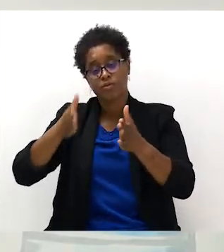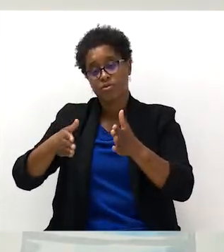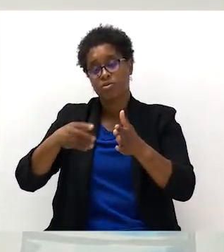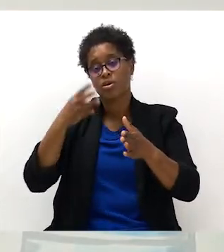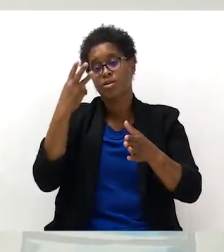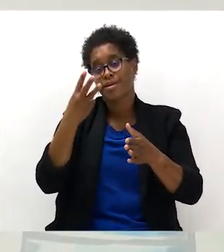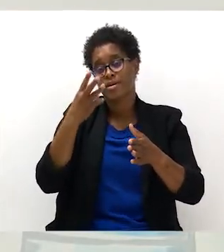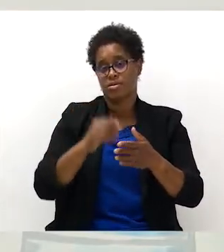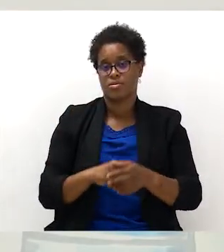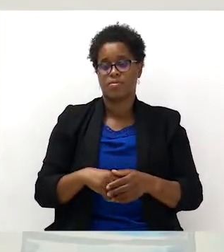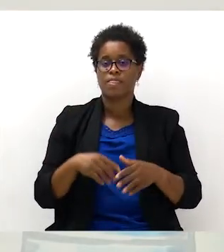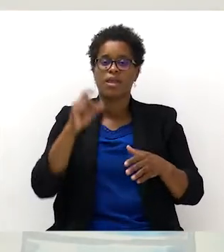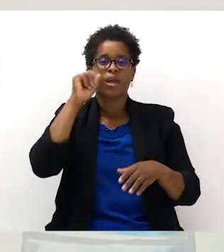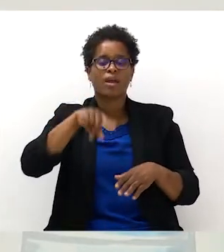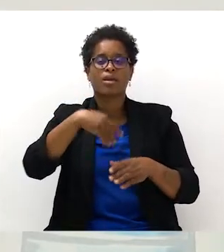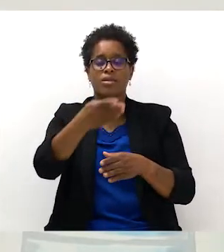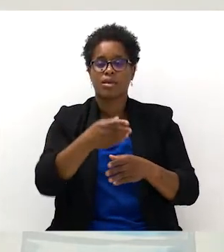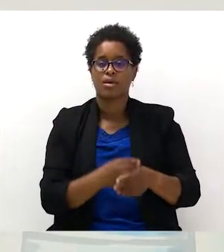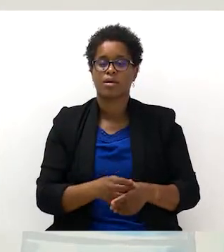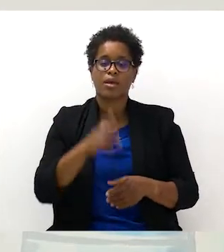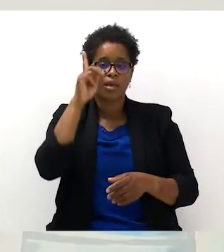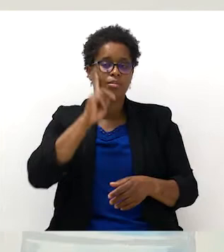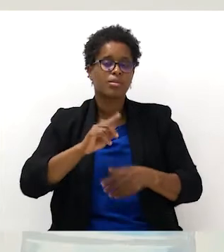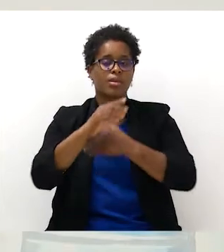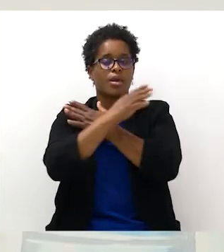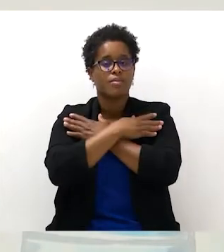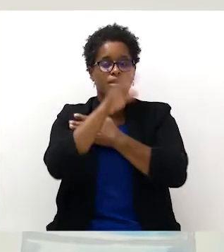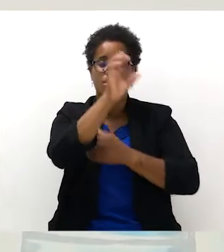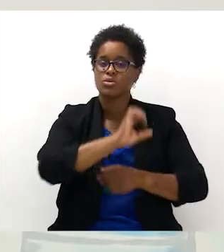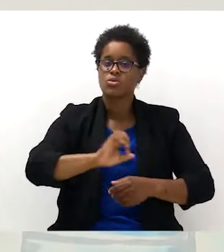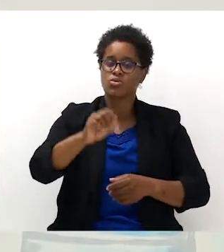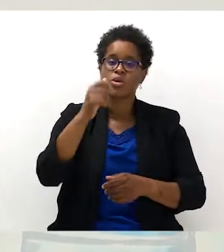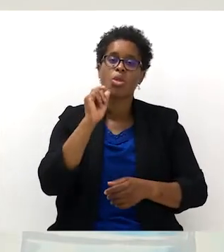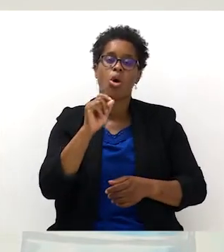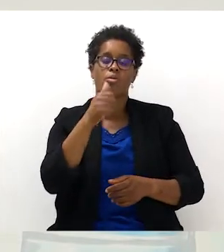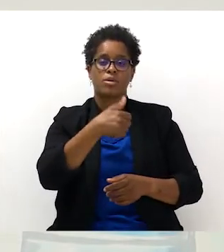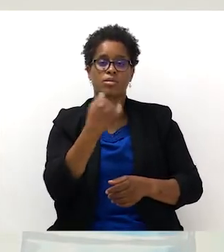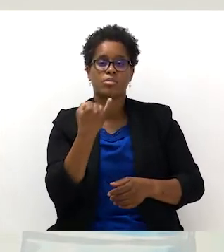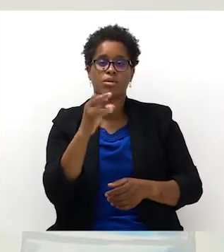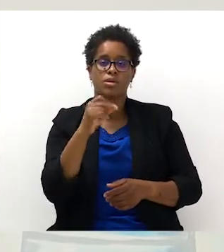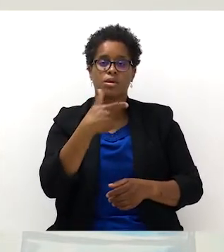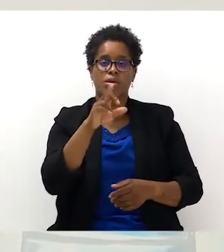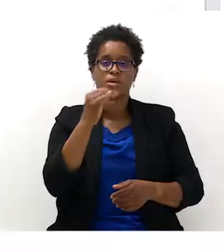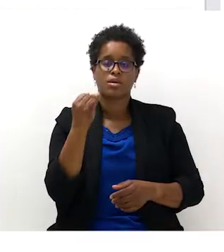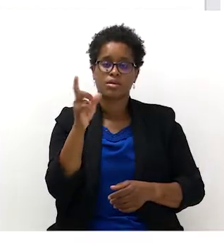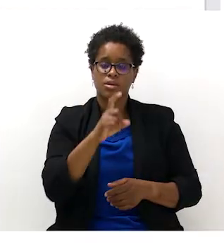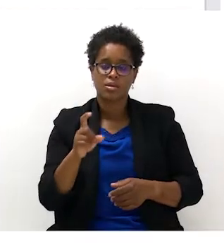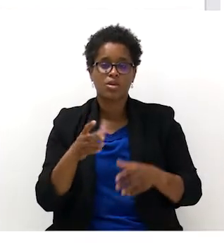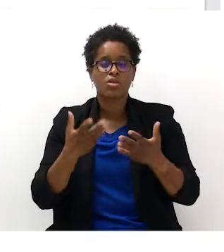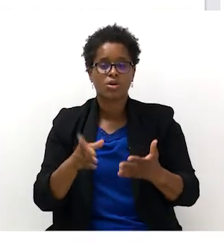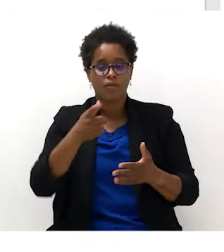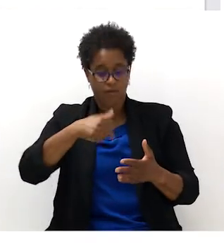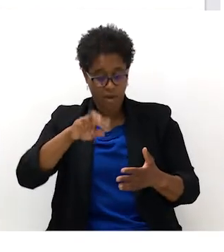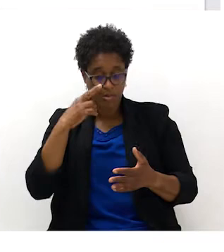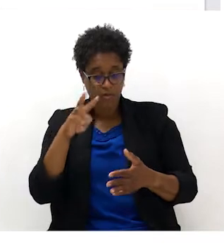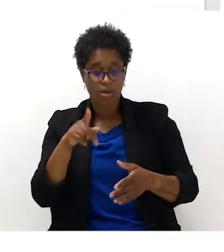bem. A quem é que ofereceu? A sua amiga Beatriz. Então, vamos ver, vamos